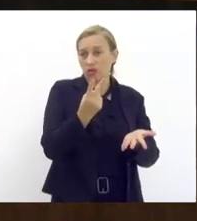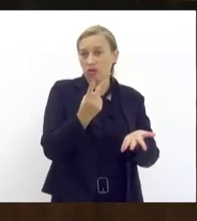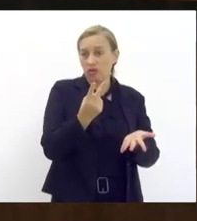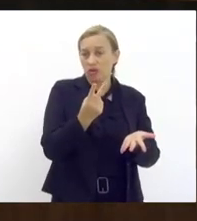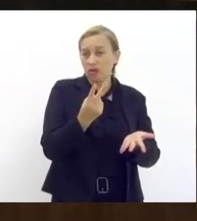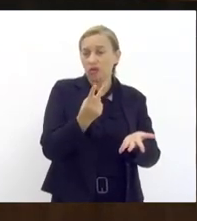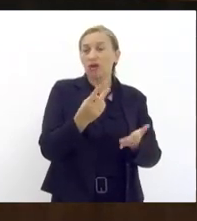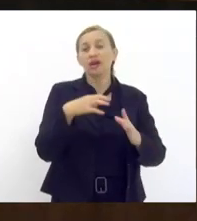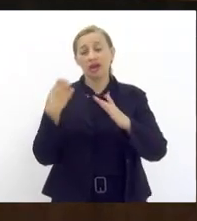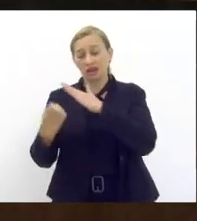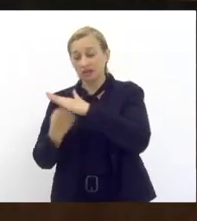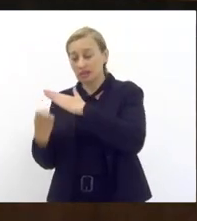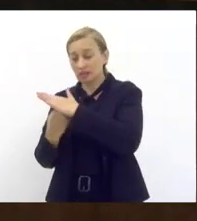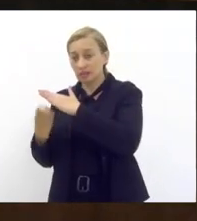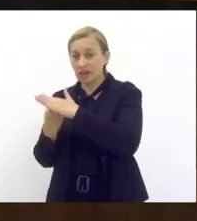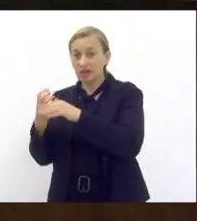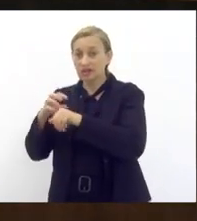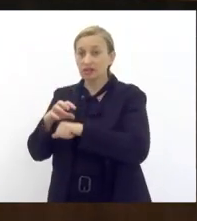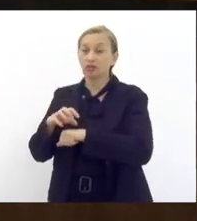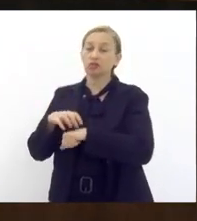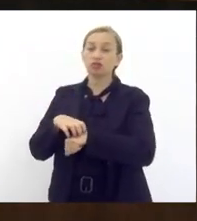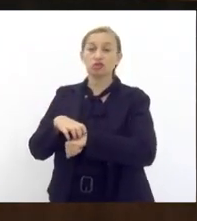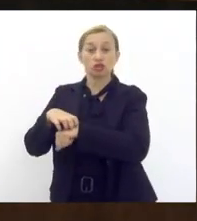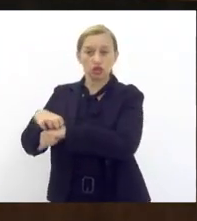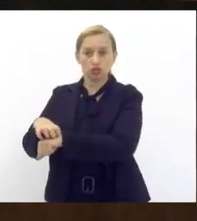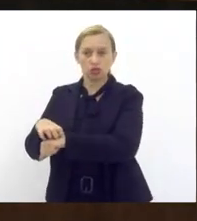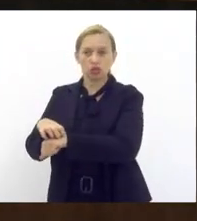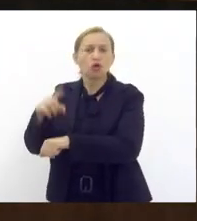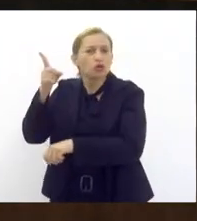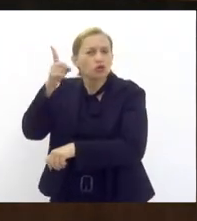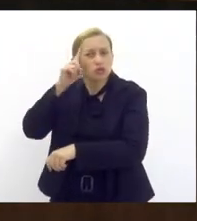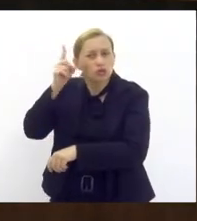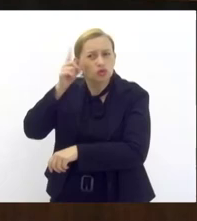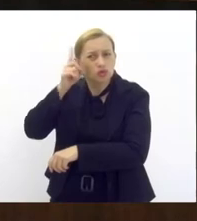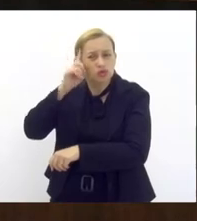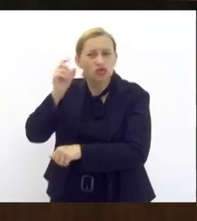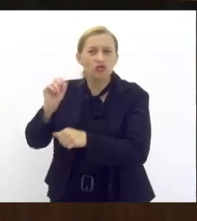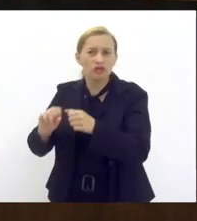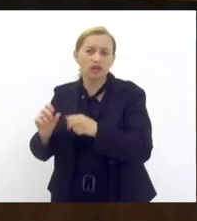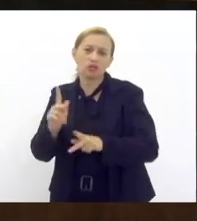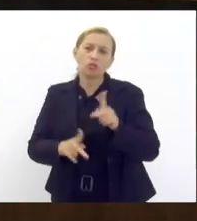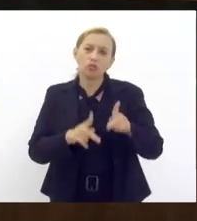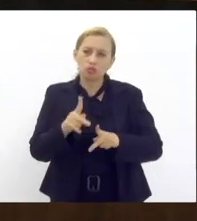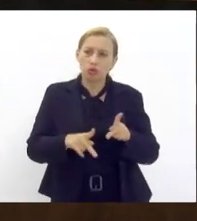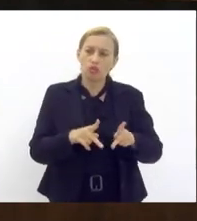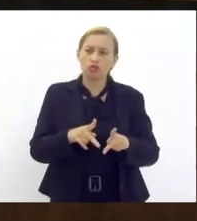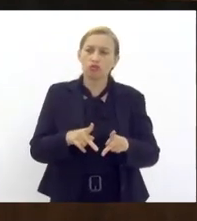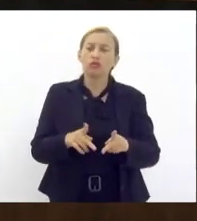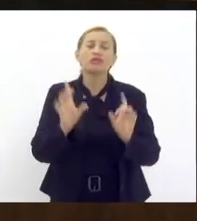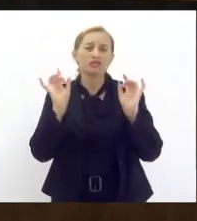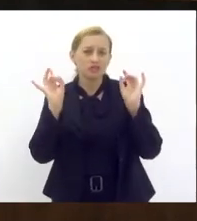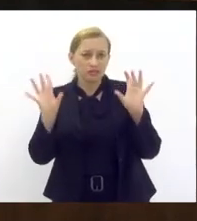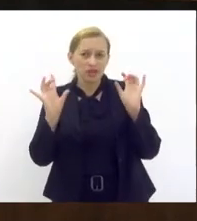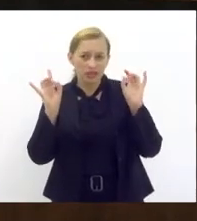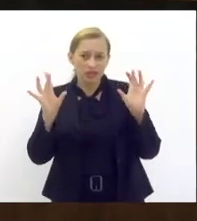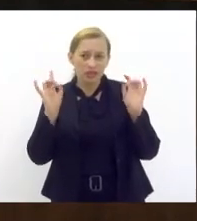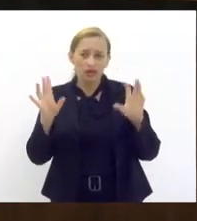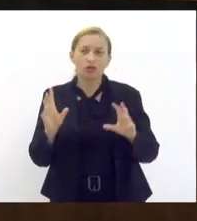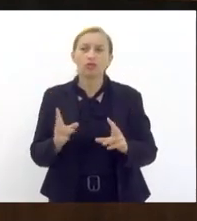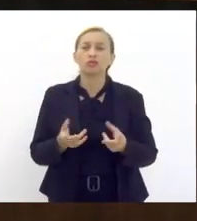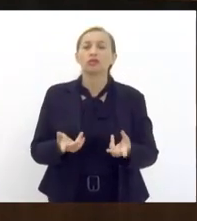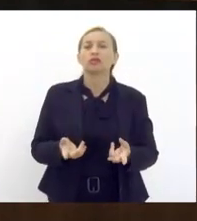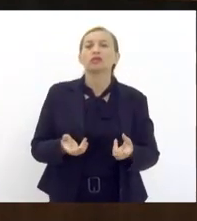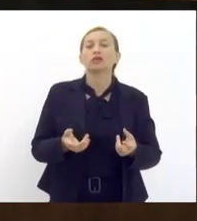as empresas dos transportes fazem todos os dias com a população fluminense, especialmente, nesse caso, com